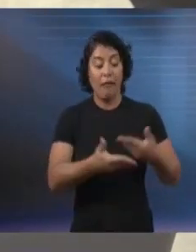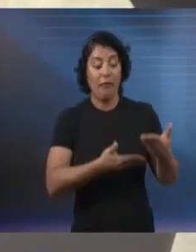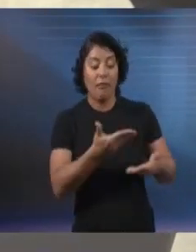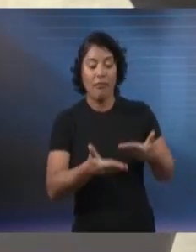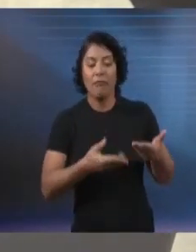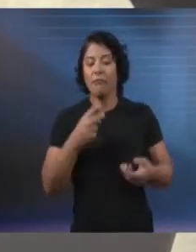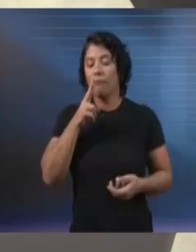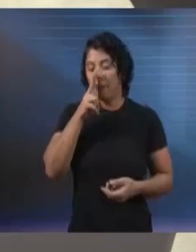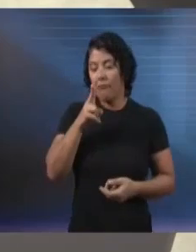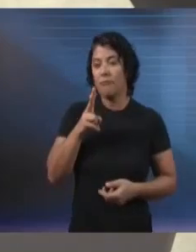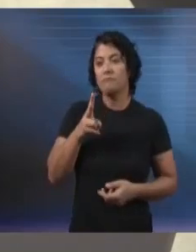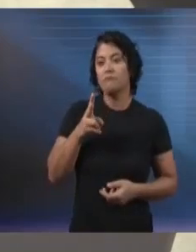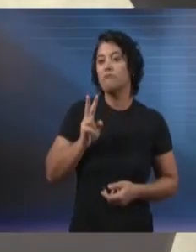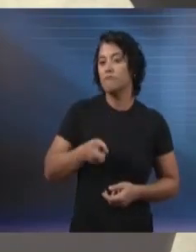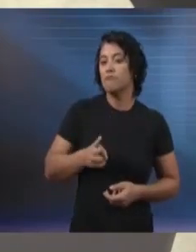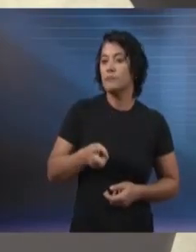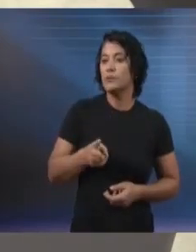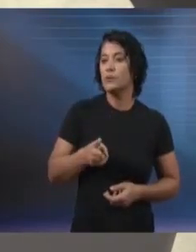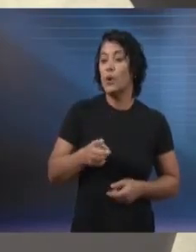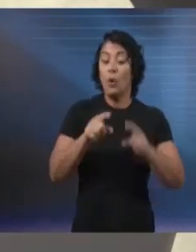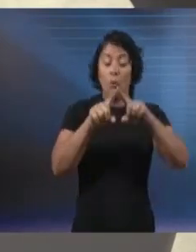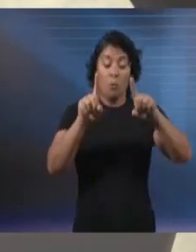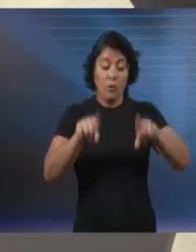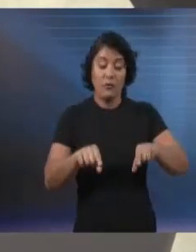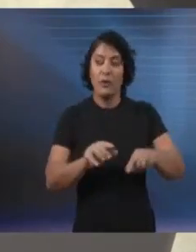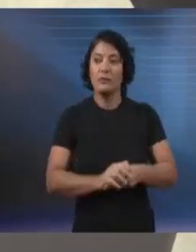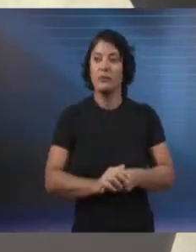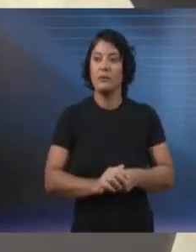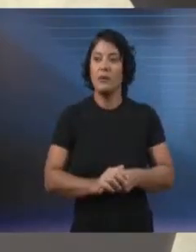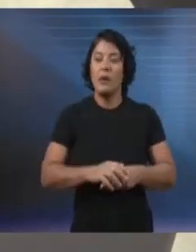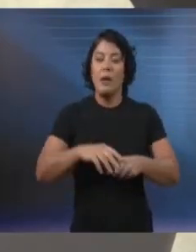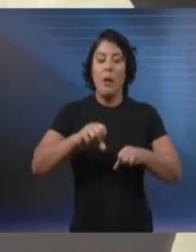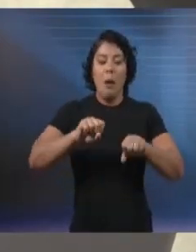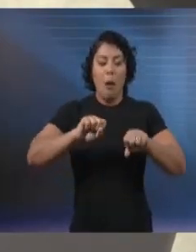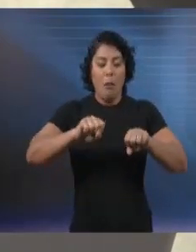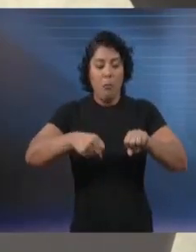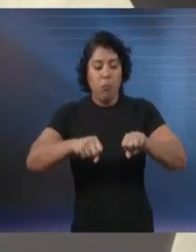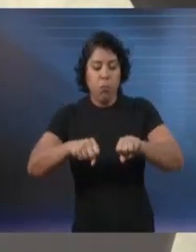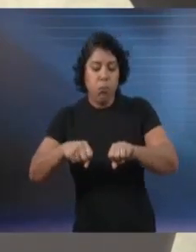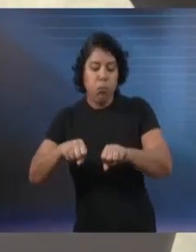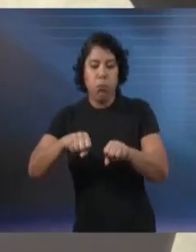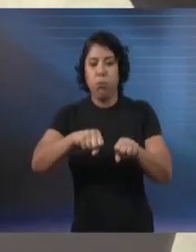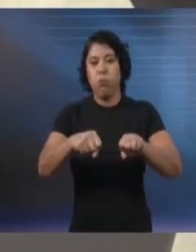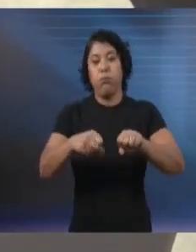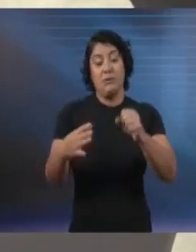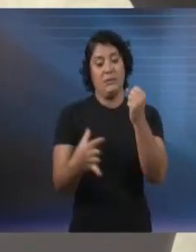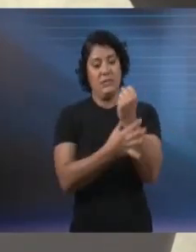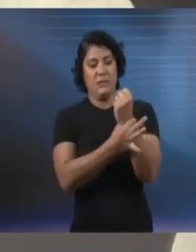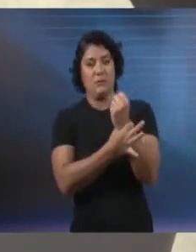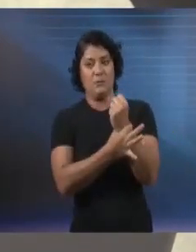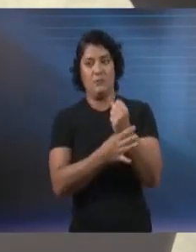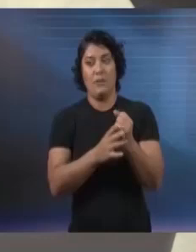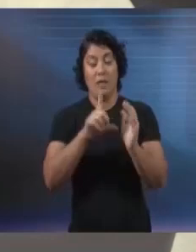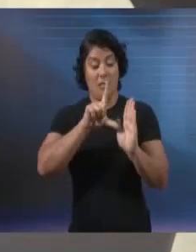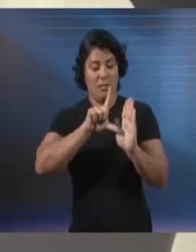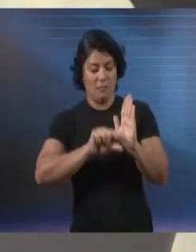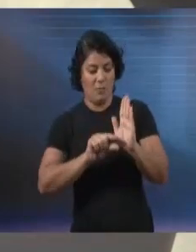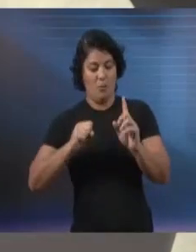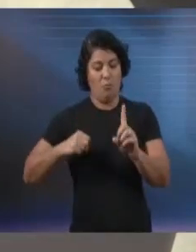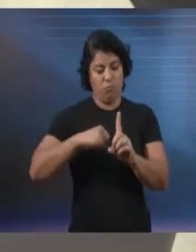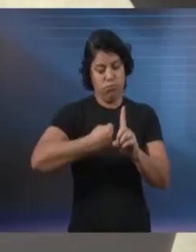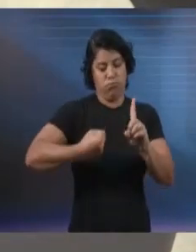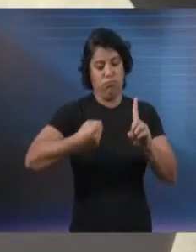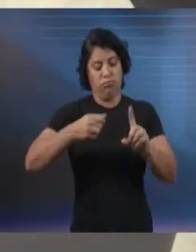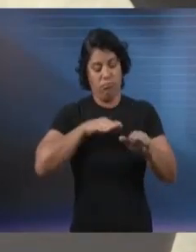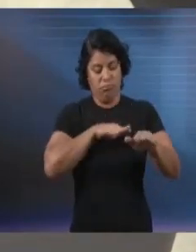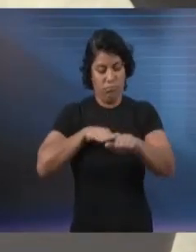inclusive mantenho um projeto chamado Piloto Seguro, que busca reduzir os acidentes de